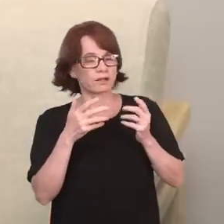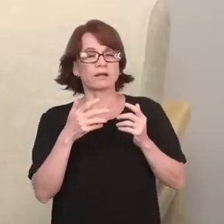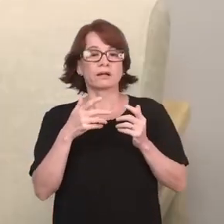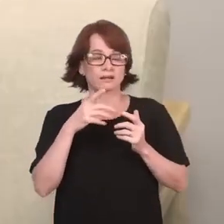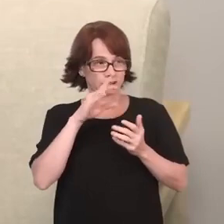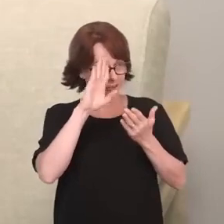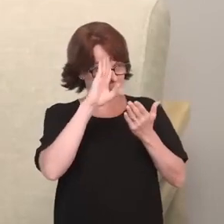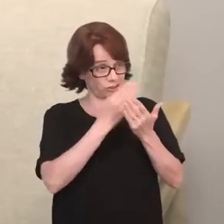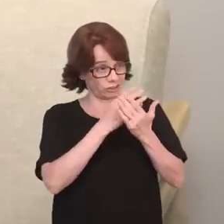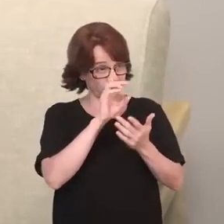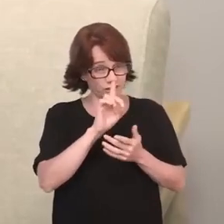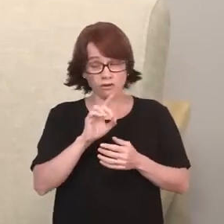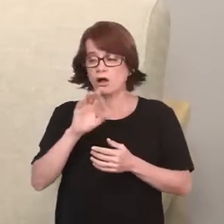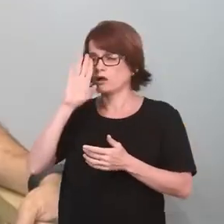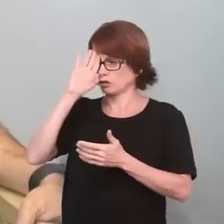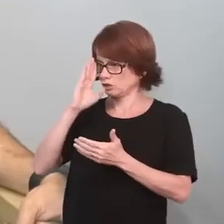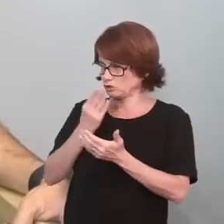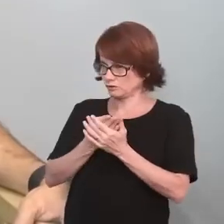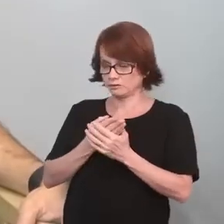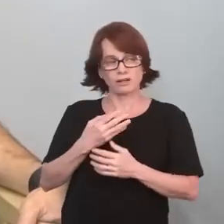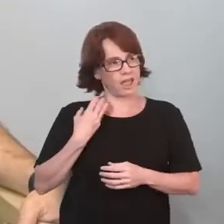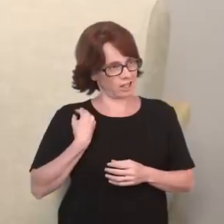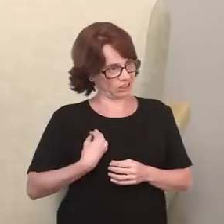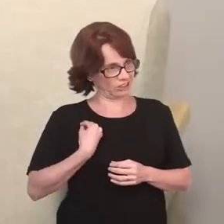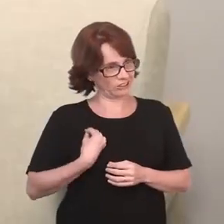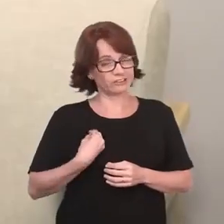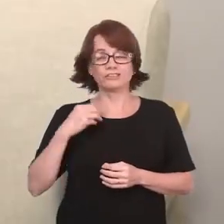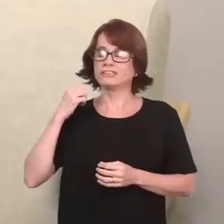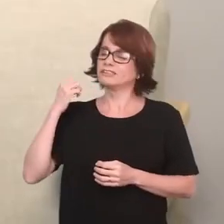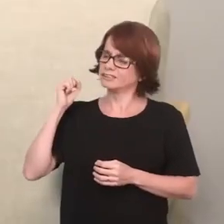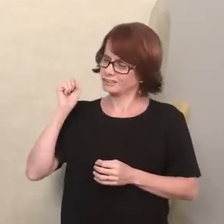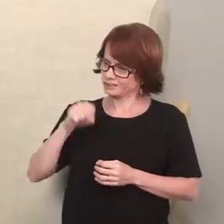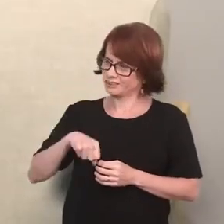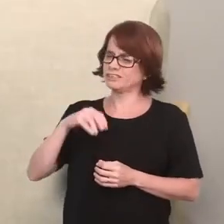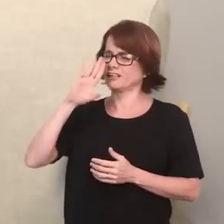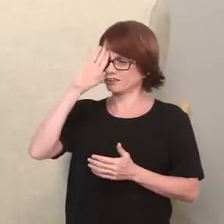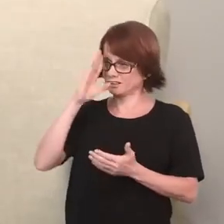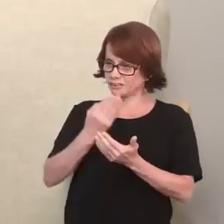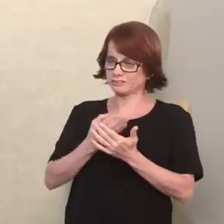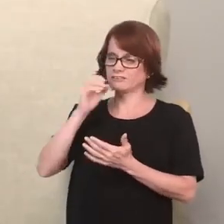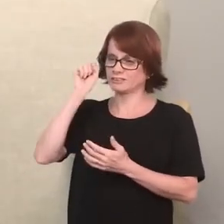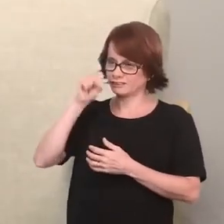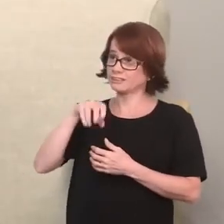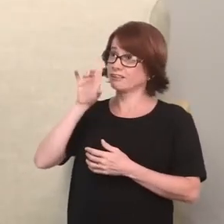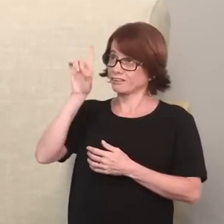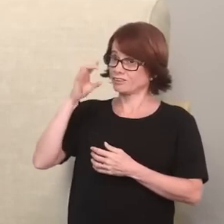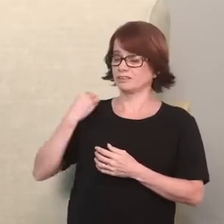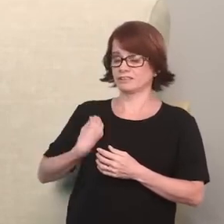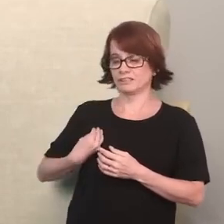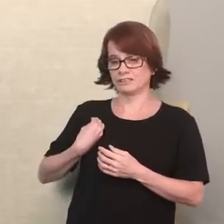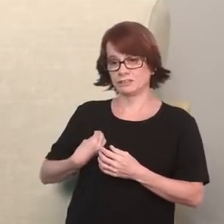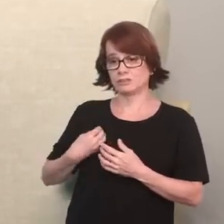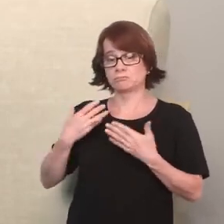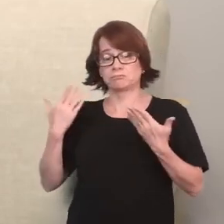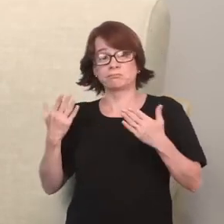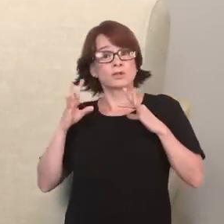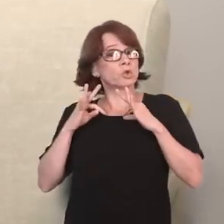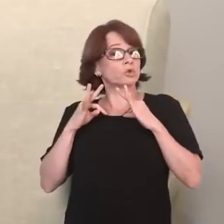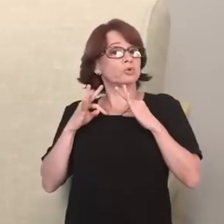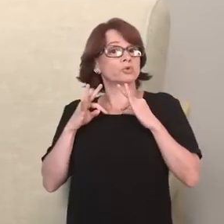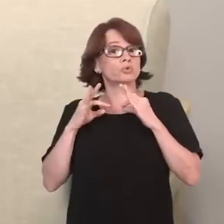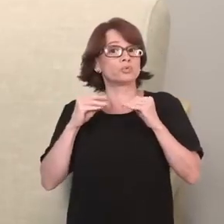Não acredito. Ele existe? Existe. Eu acredito que sim, né? Acredito que sim. Eu acho assim que